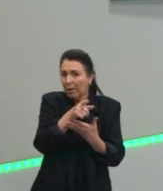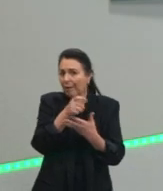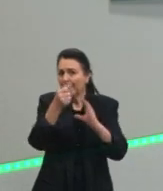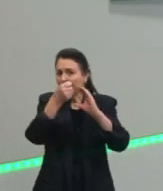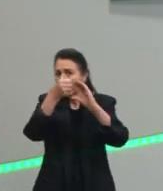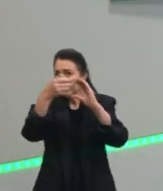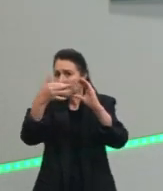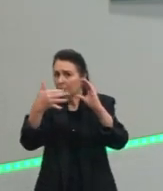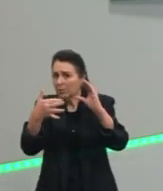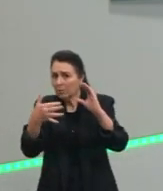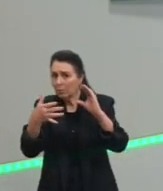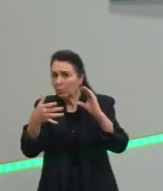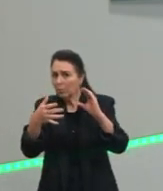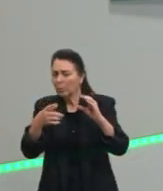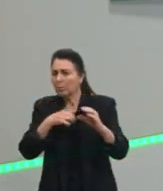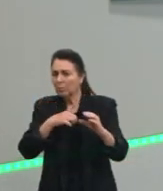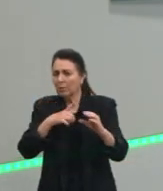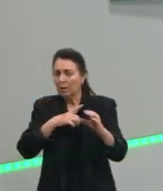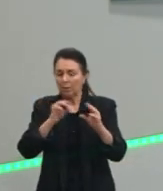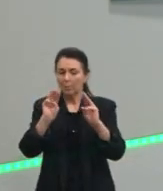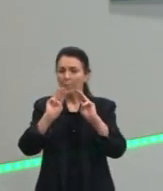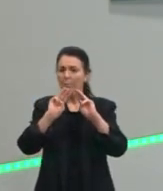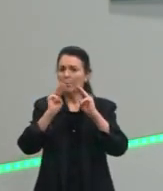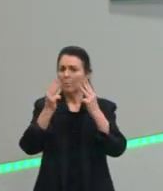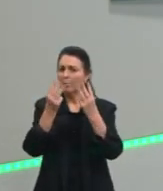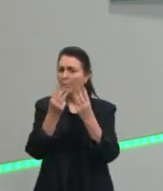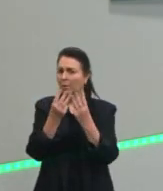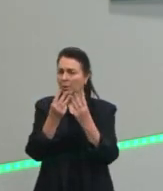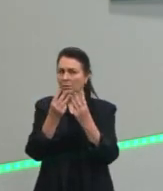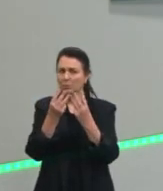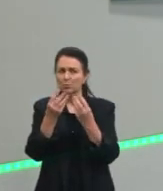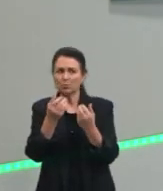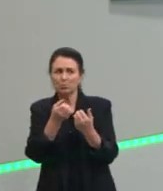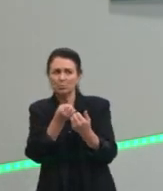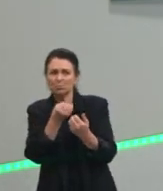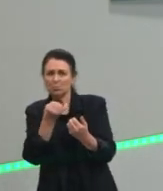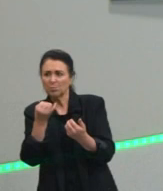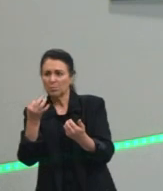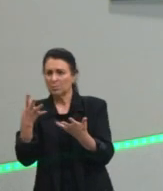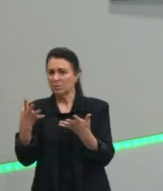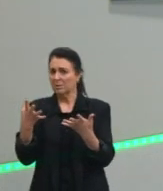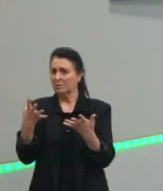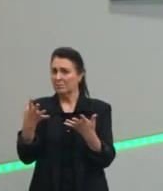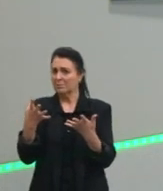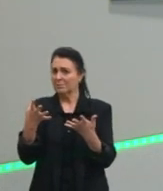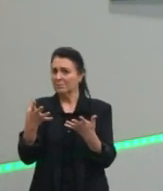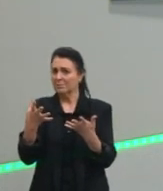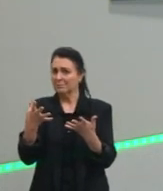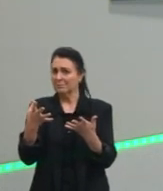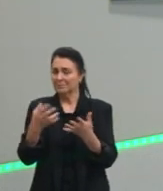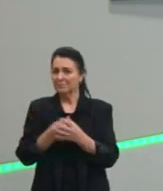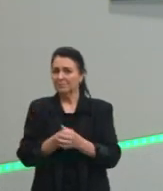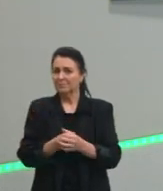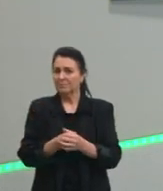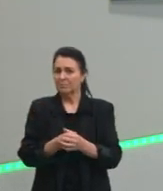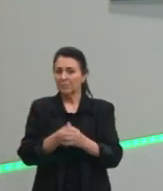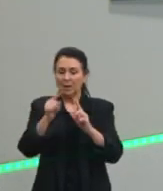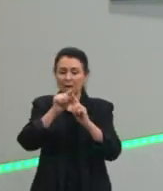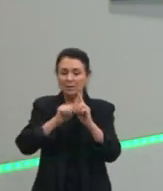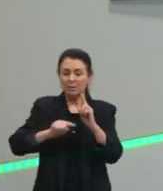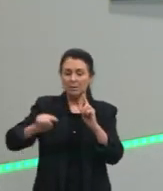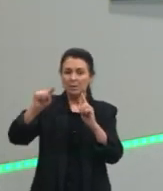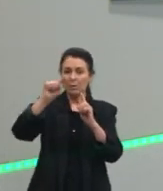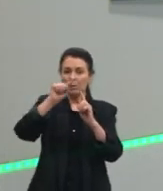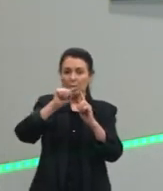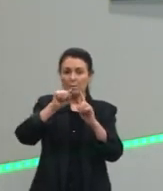característica que eu tô medindo a massa é certa quantidade né o a circunferência